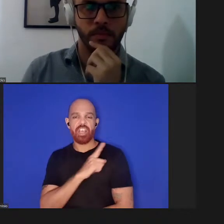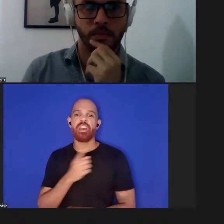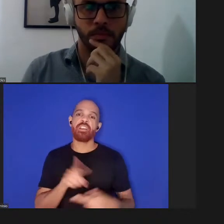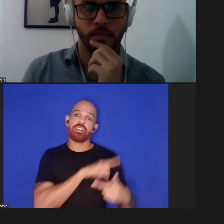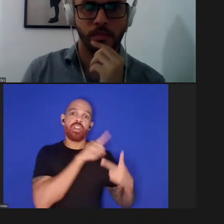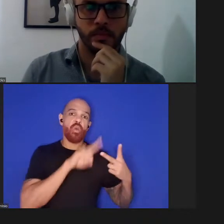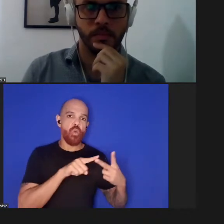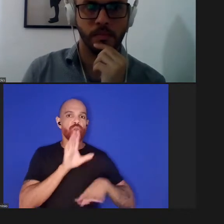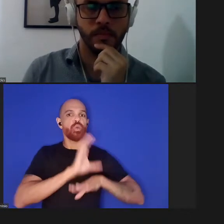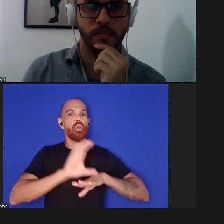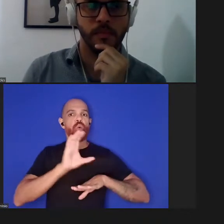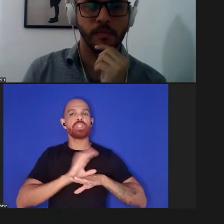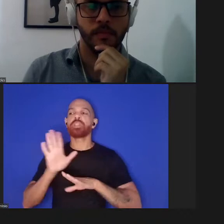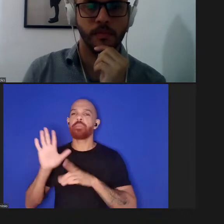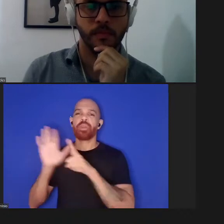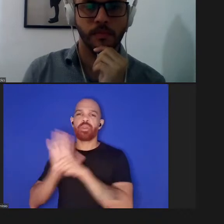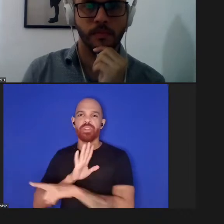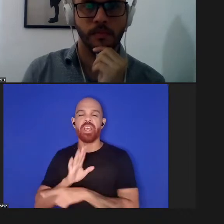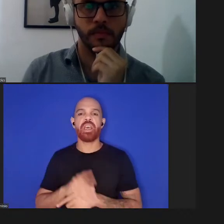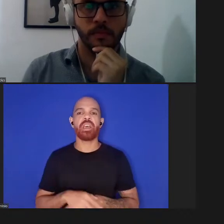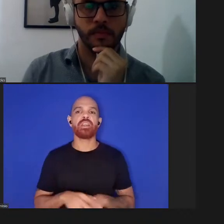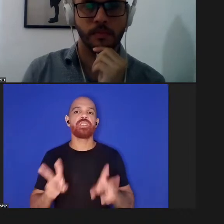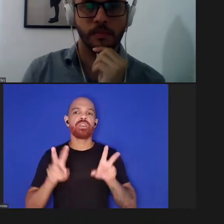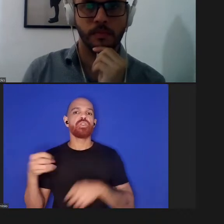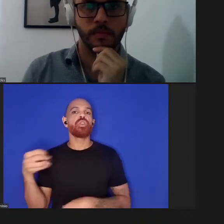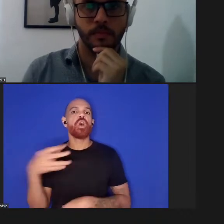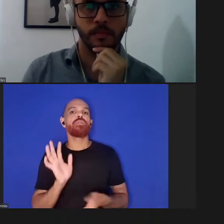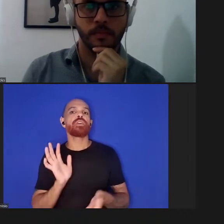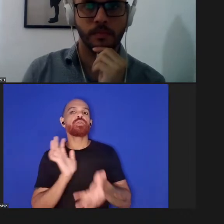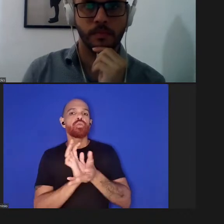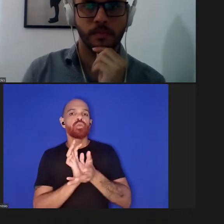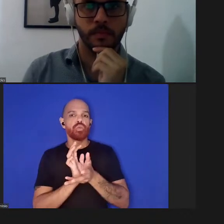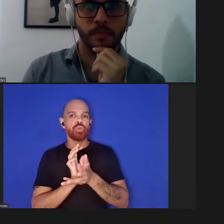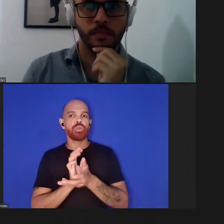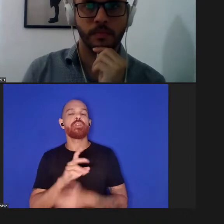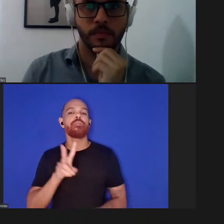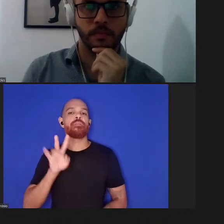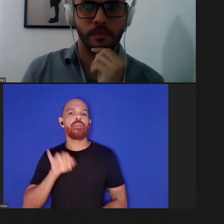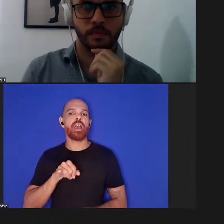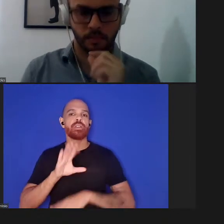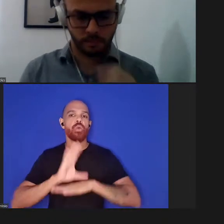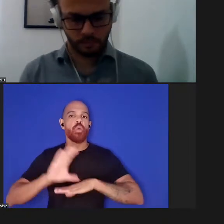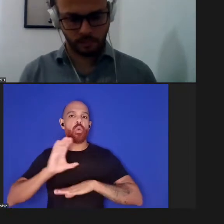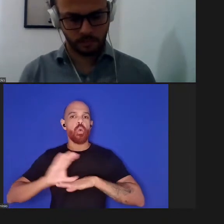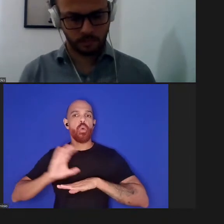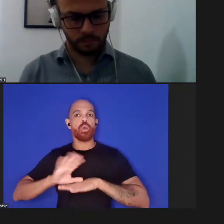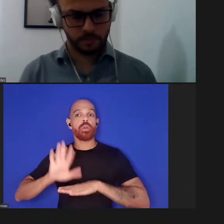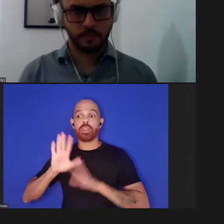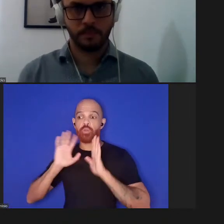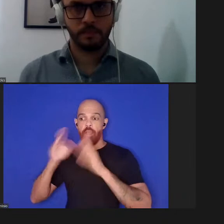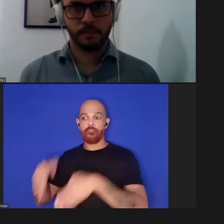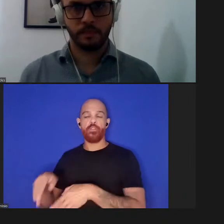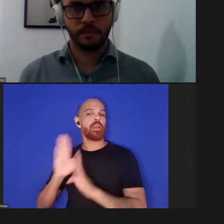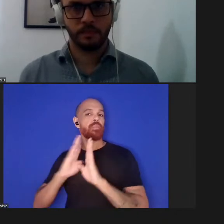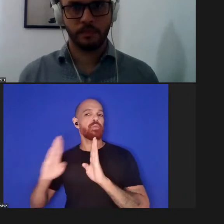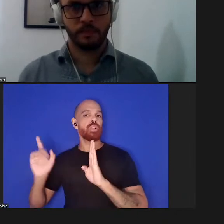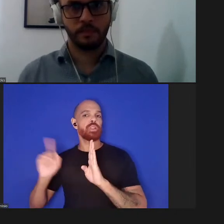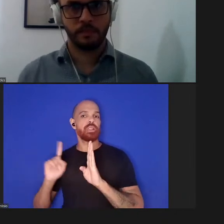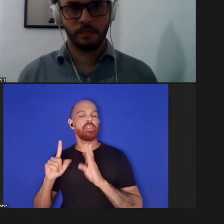já perguntaram ali sobre novas turmas que vão abrir a gente vai ter um outro curso desse mas não vai ser focado para bibliotecário a gente vai abrir para